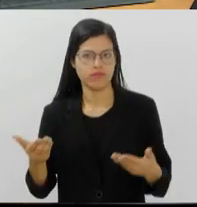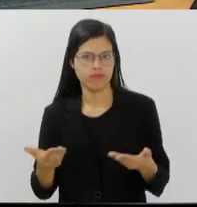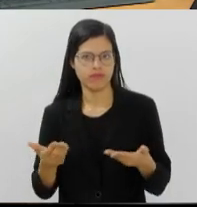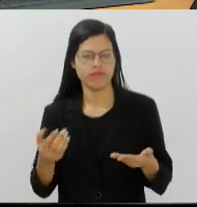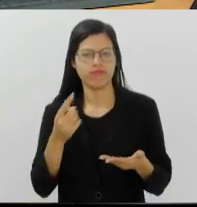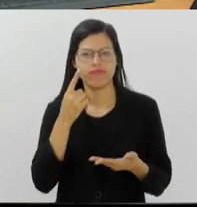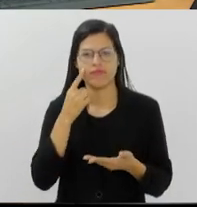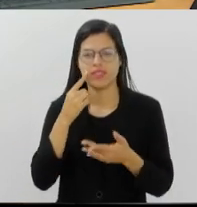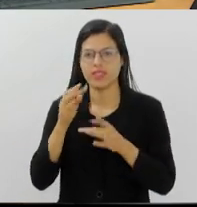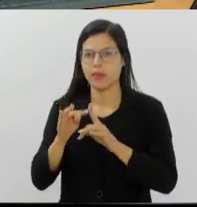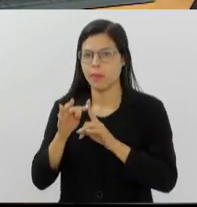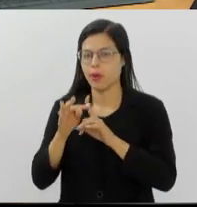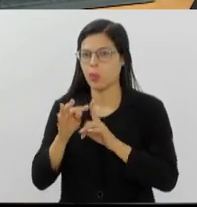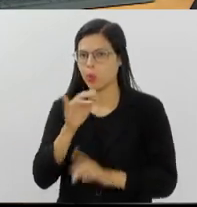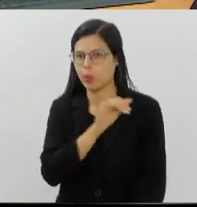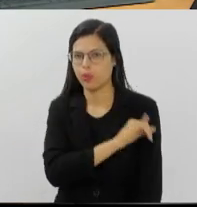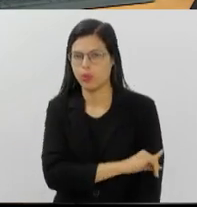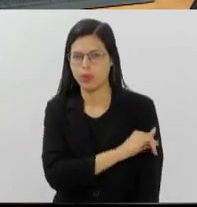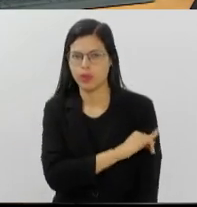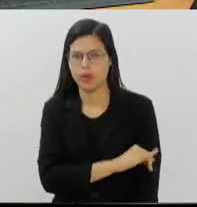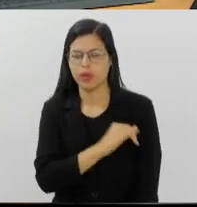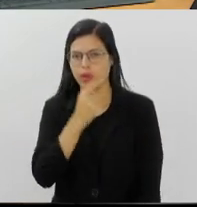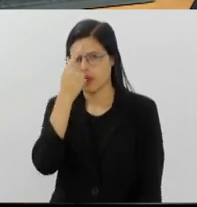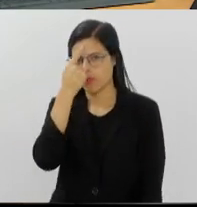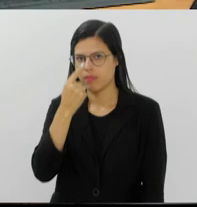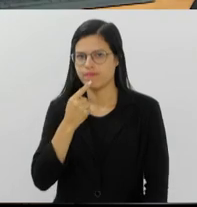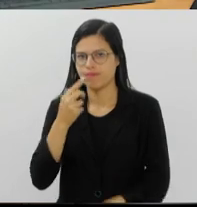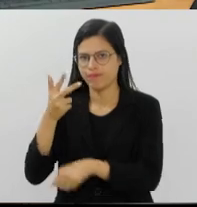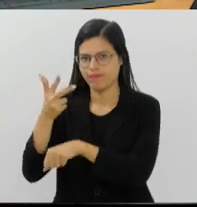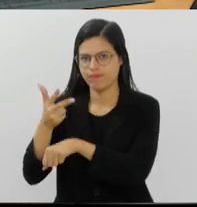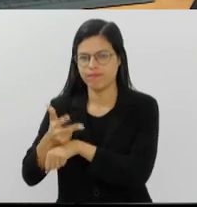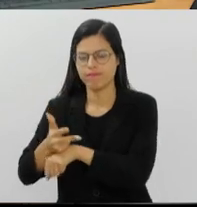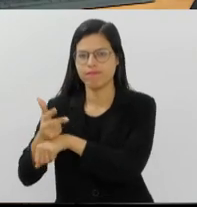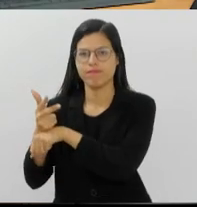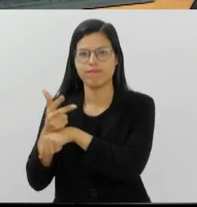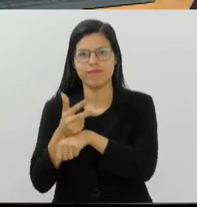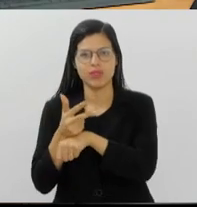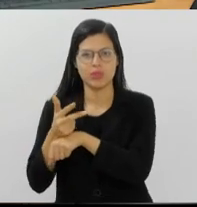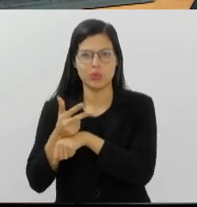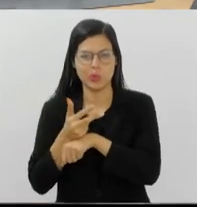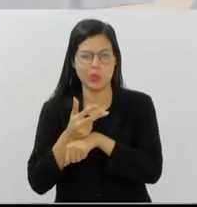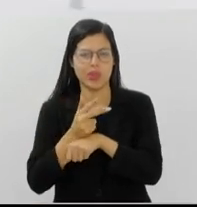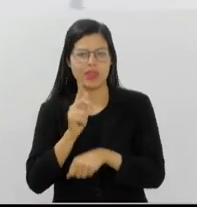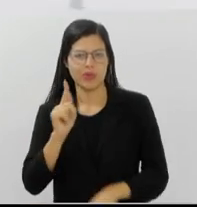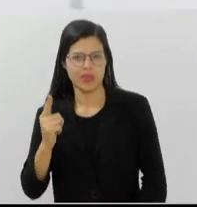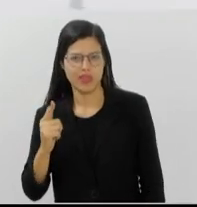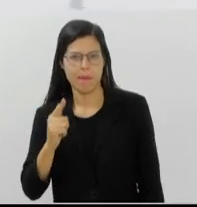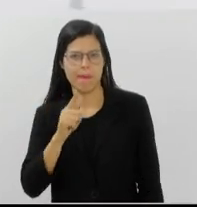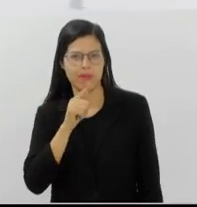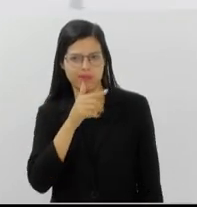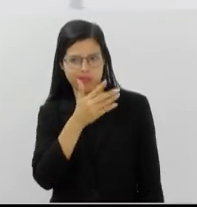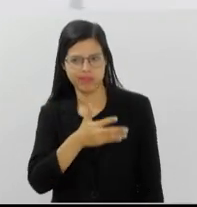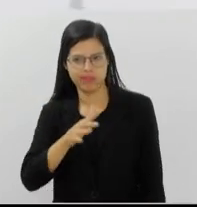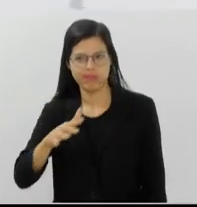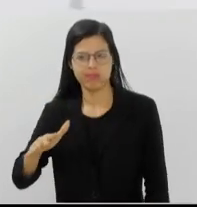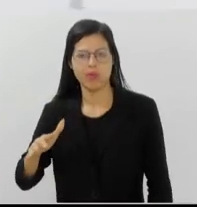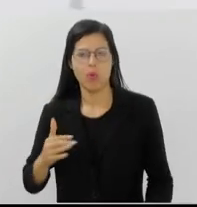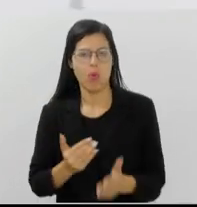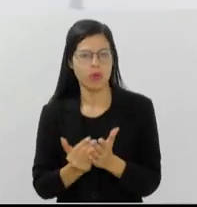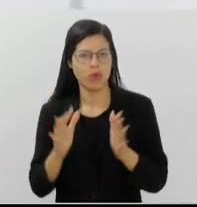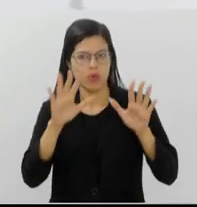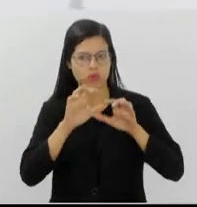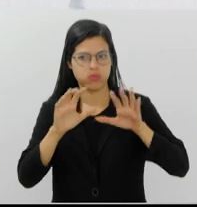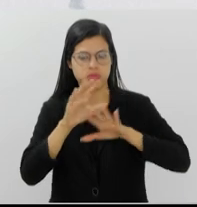aqui no Rio de Janeiro. Você vê imagens aí da Baía de Guanabara, o dia amanheceu nublado com uma névoa aqui na Bahia, a